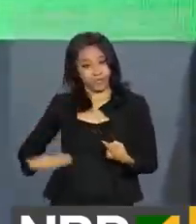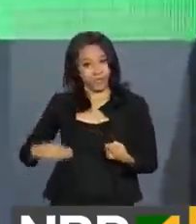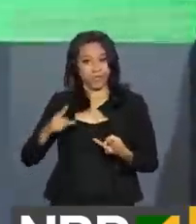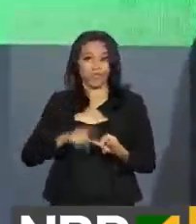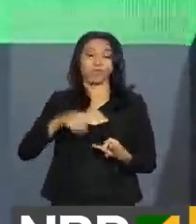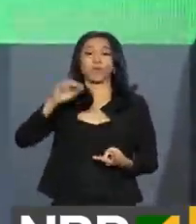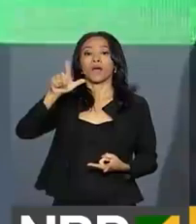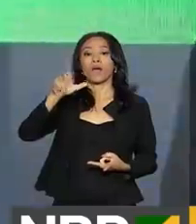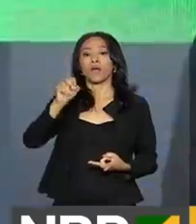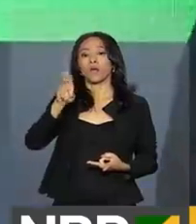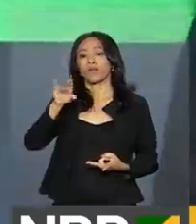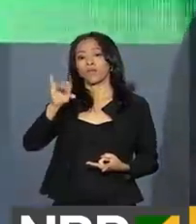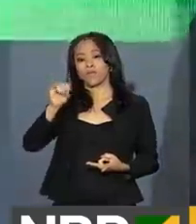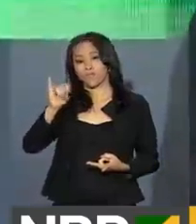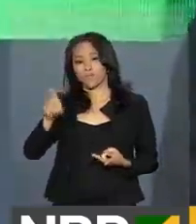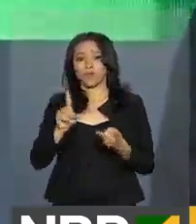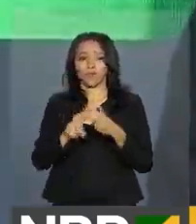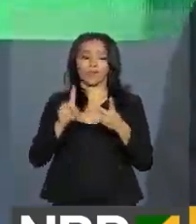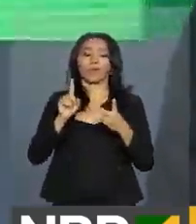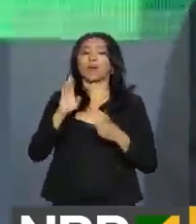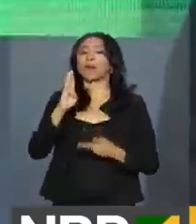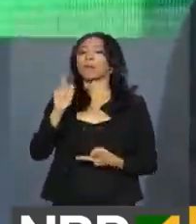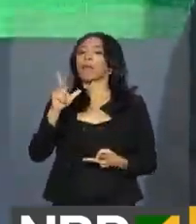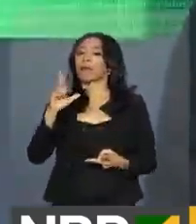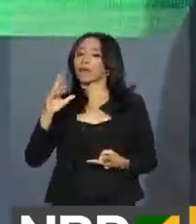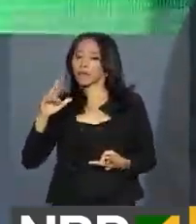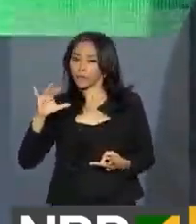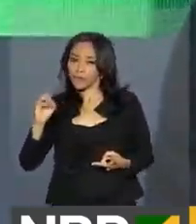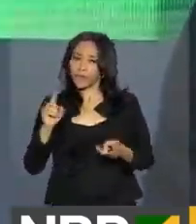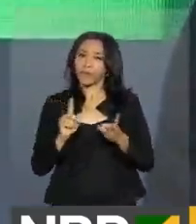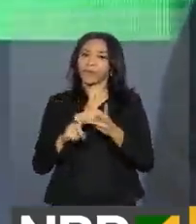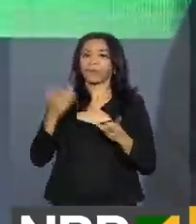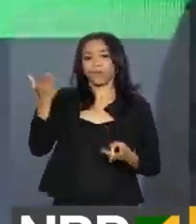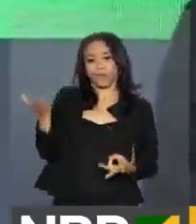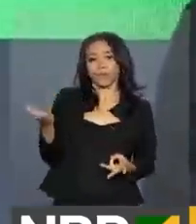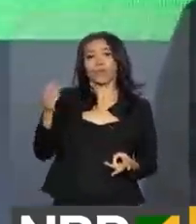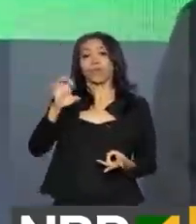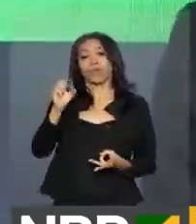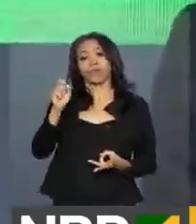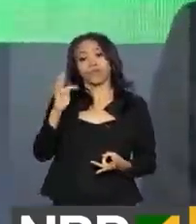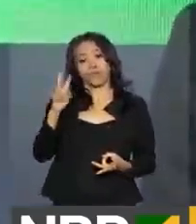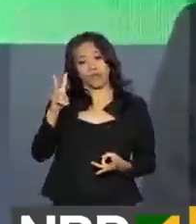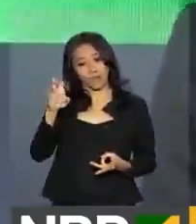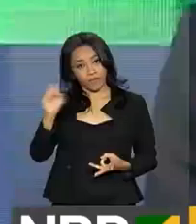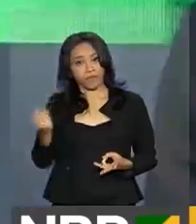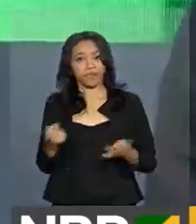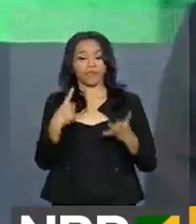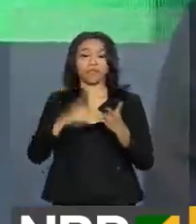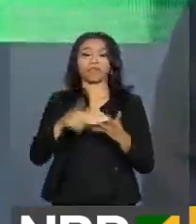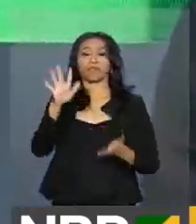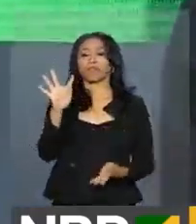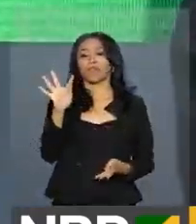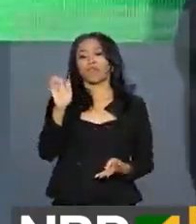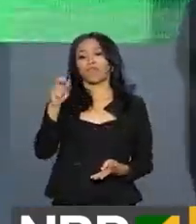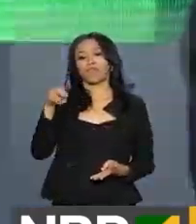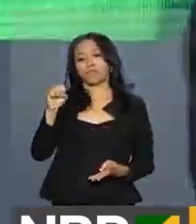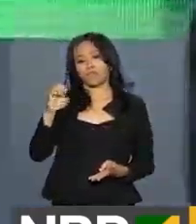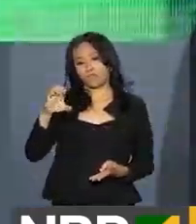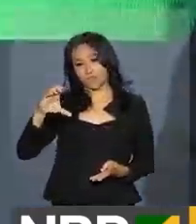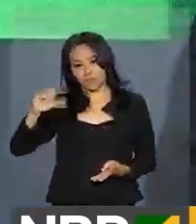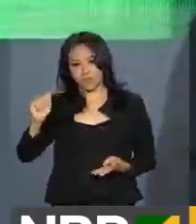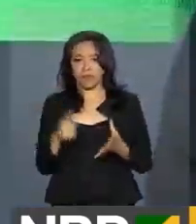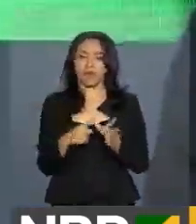casimiro blairo maggi ea na dumaresq que esteve com o dago edson duarte ronaldo fonseca o carlos